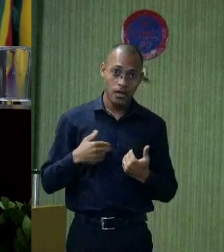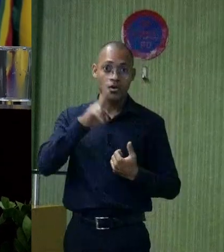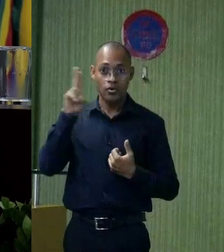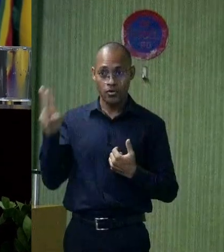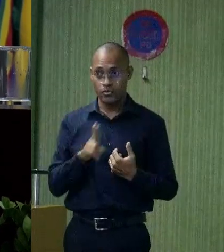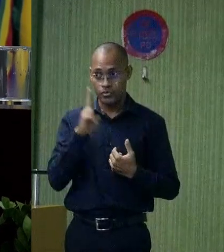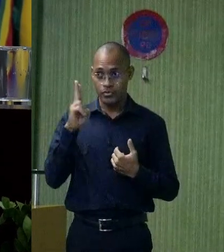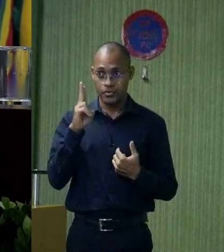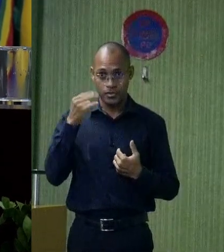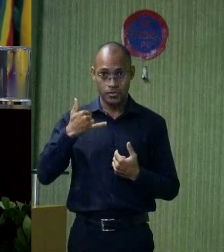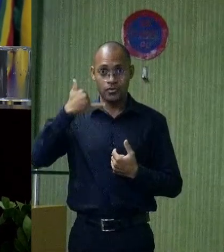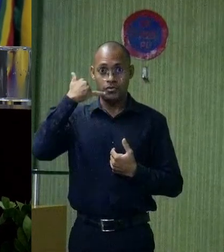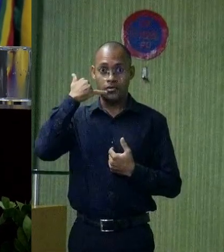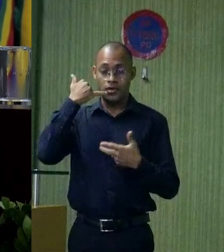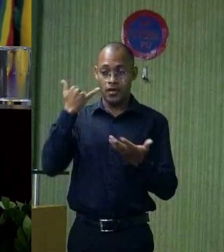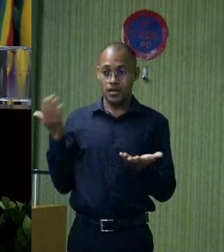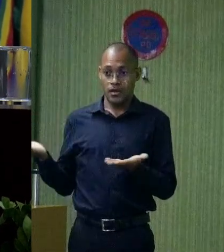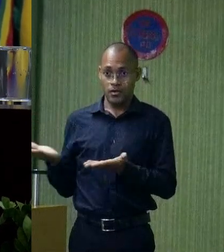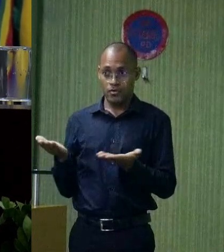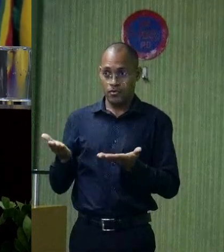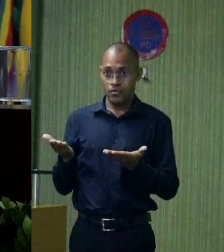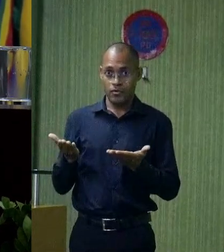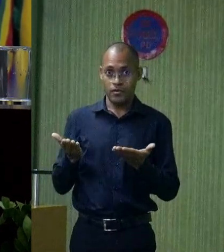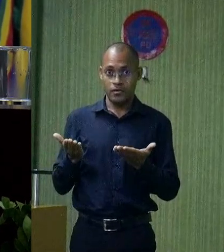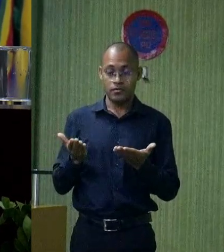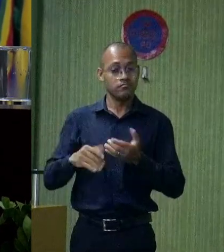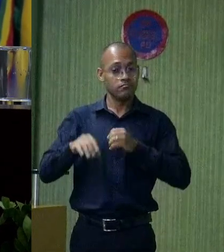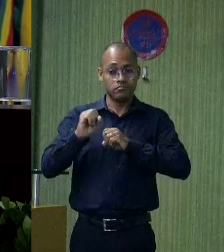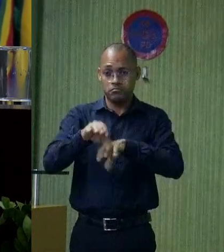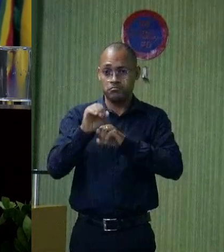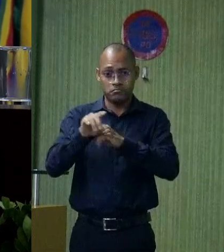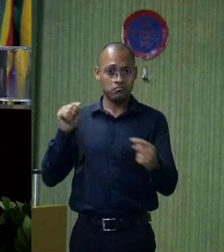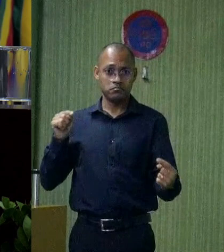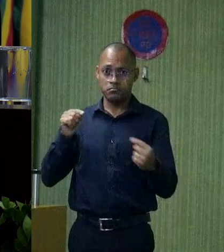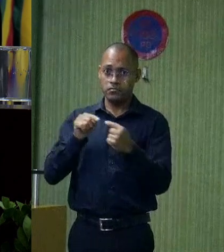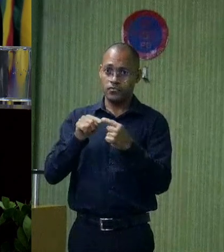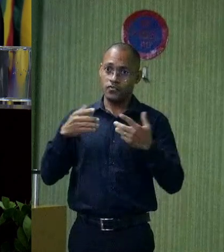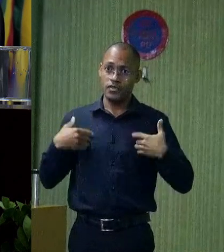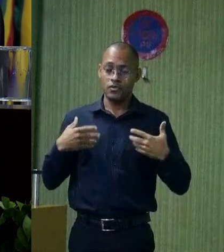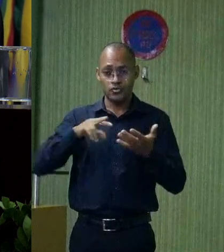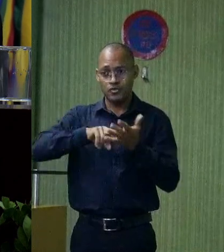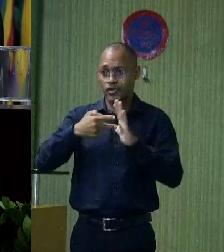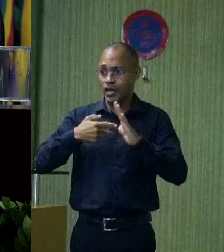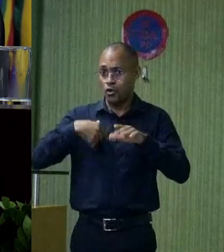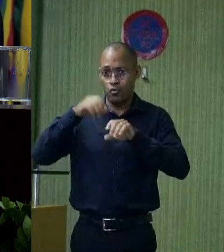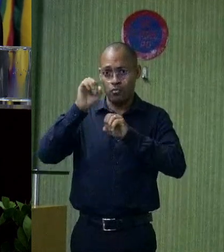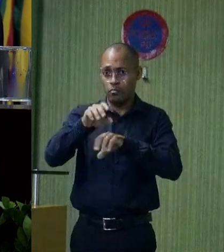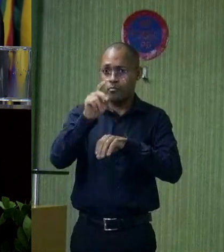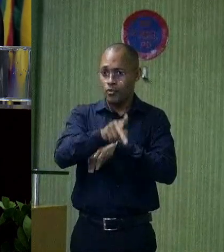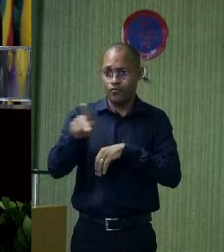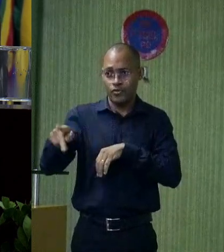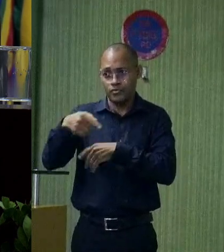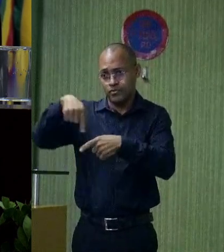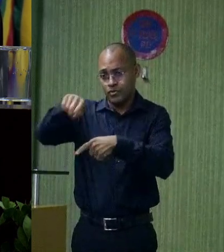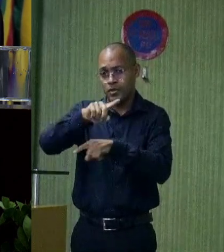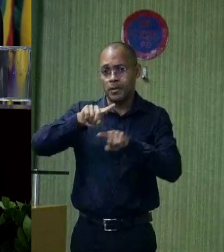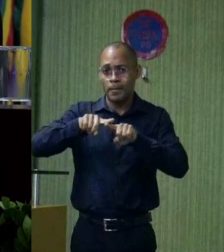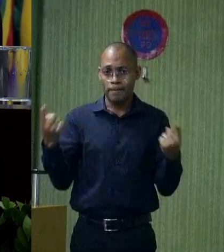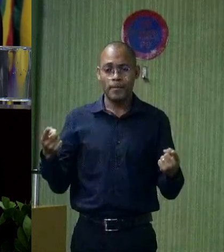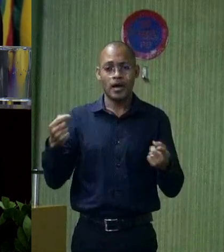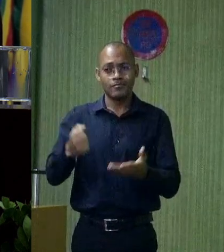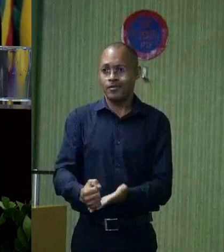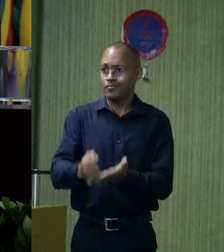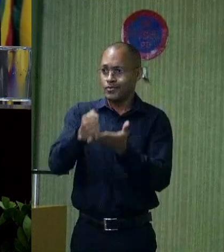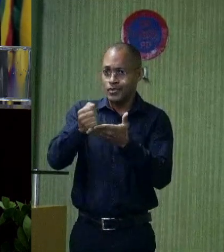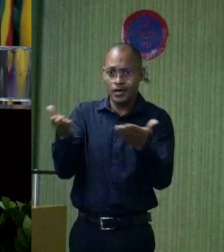um instrumento na educação né no sentido amplo né quem sou eu para dizer que sou professor de vocês mas a gente no sentio de uma colaboração